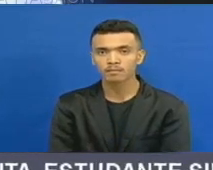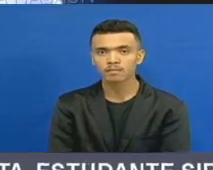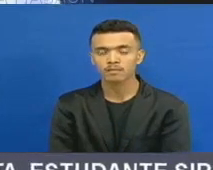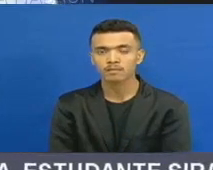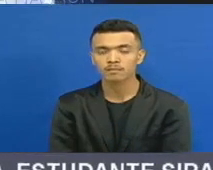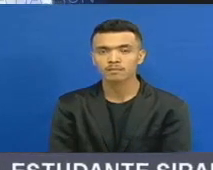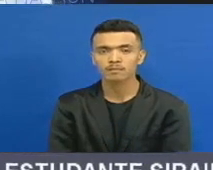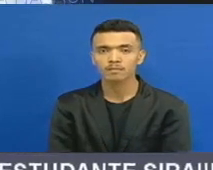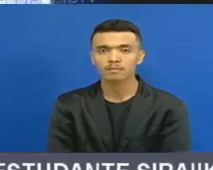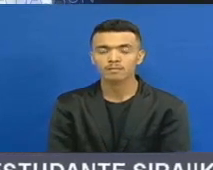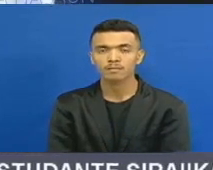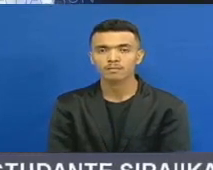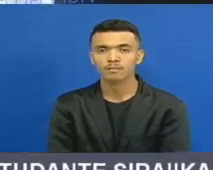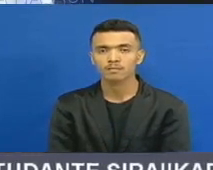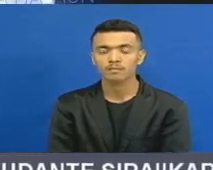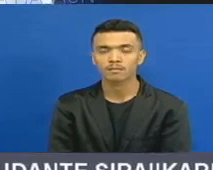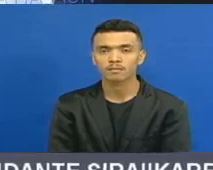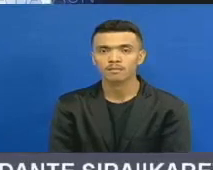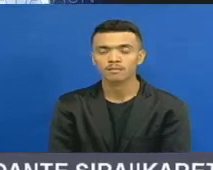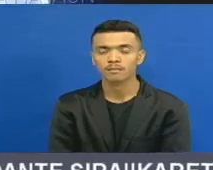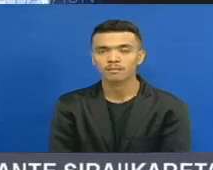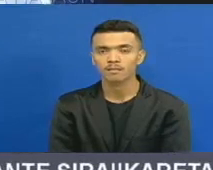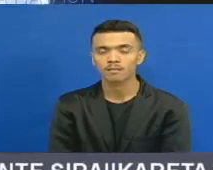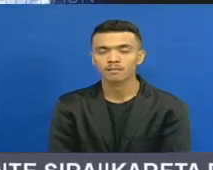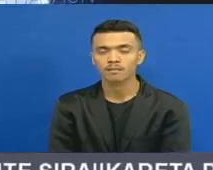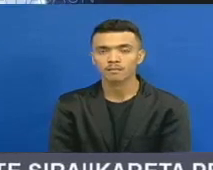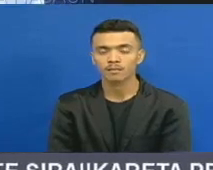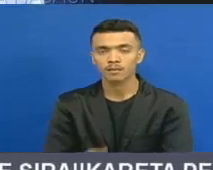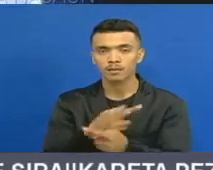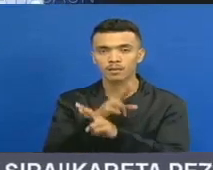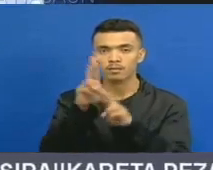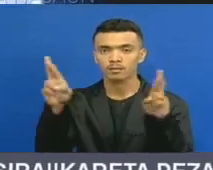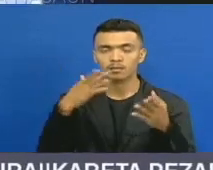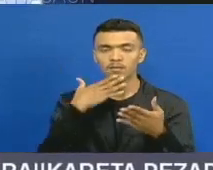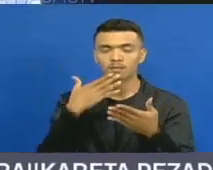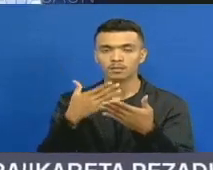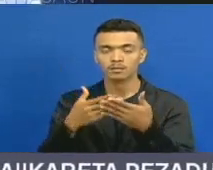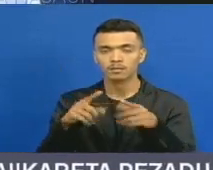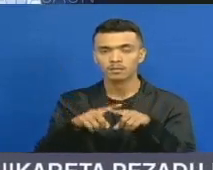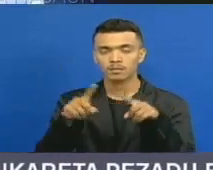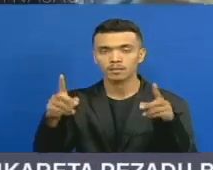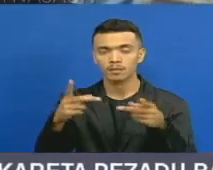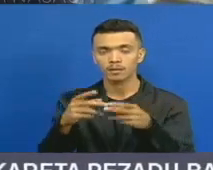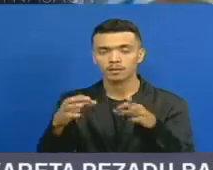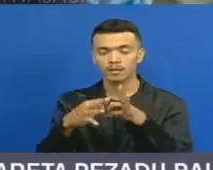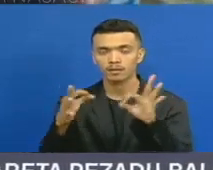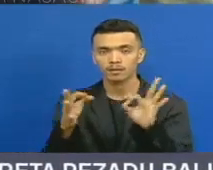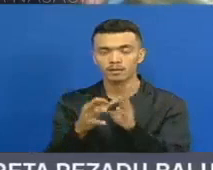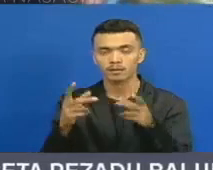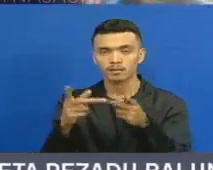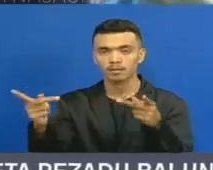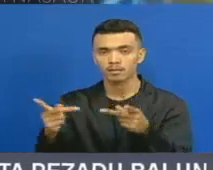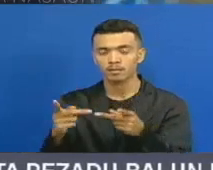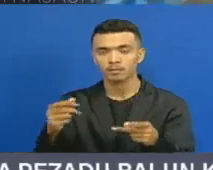ida de sim, resultado, tudo que está dia, mas bem, é preciso a dia, é parte balo, não vem para a técnica.